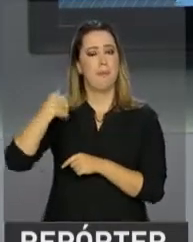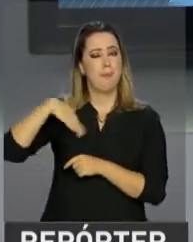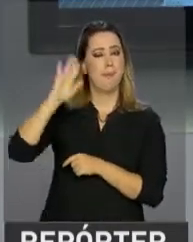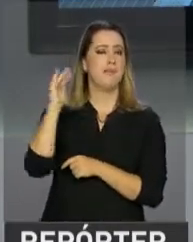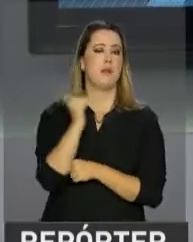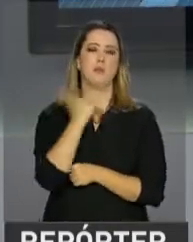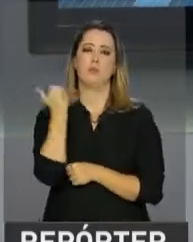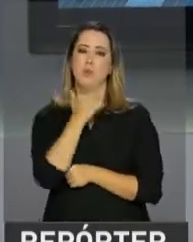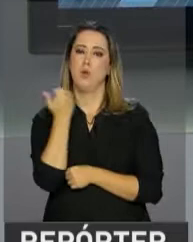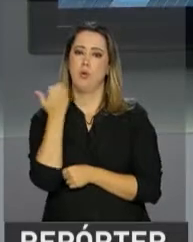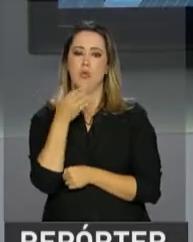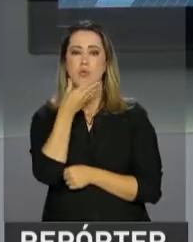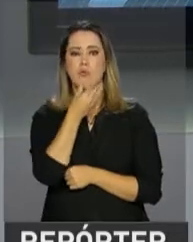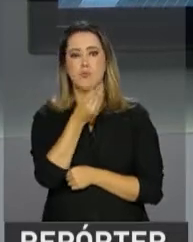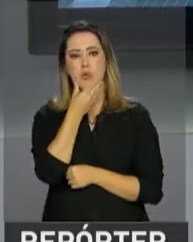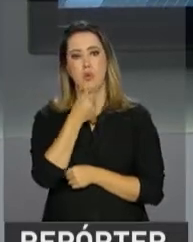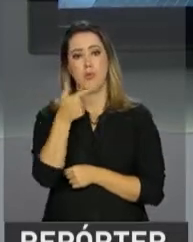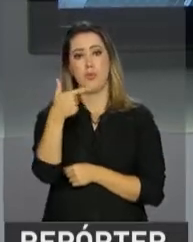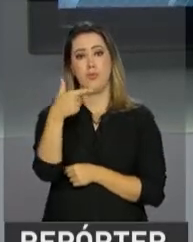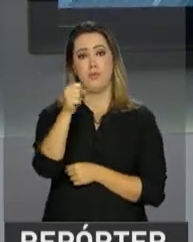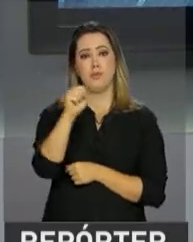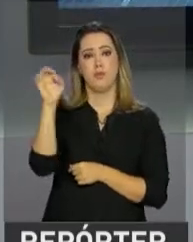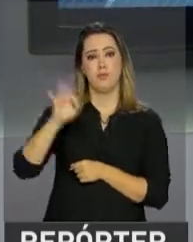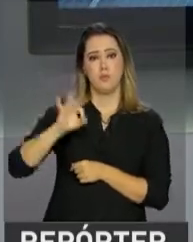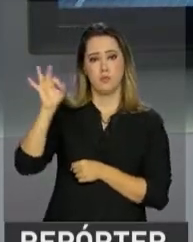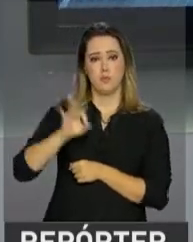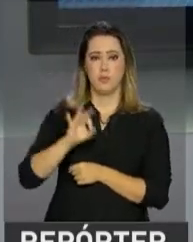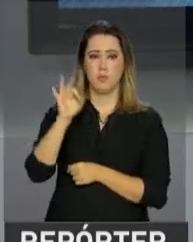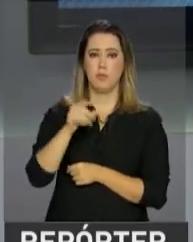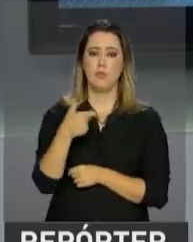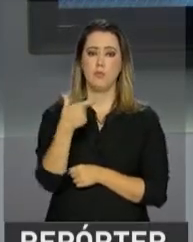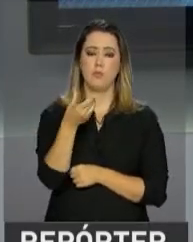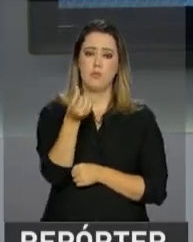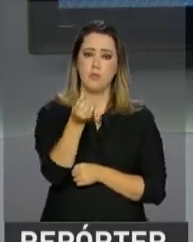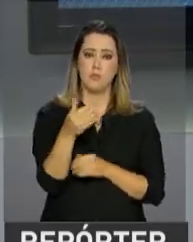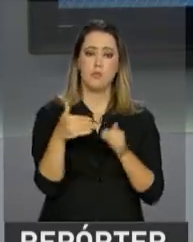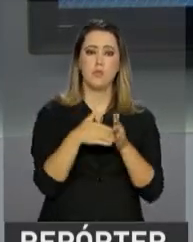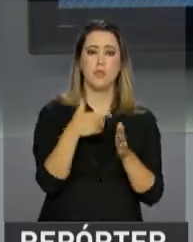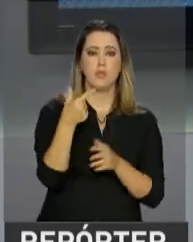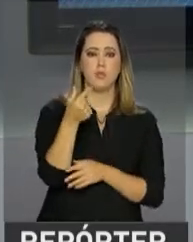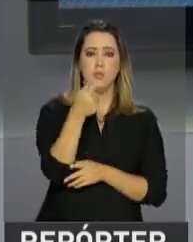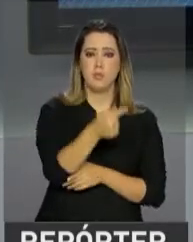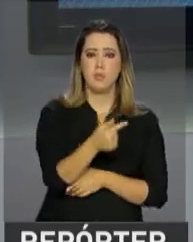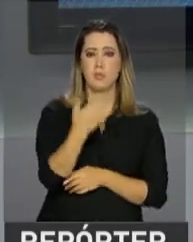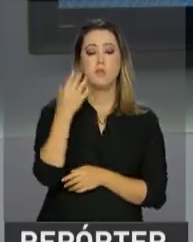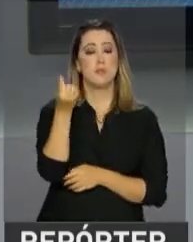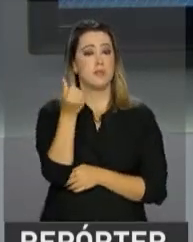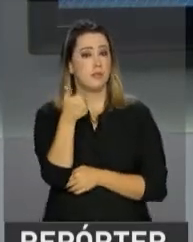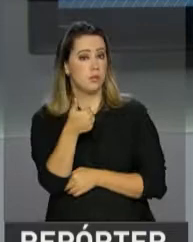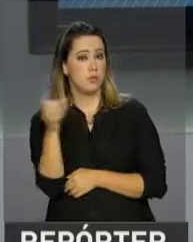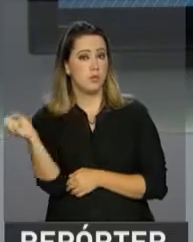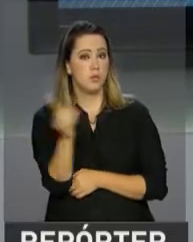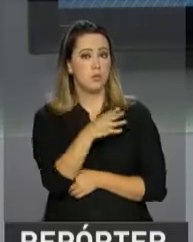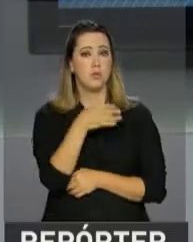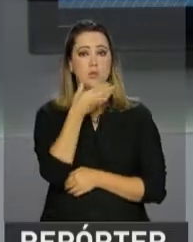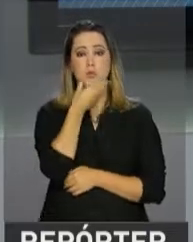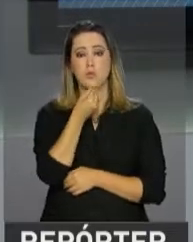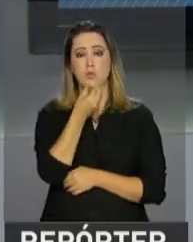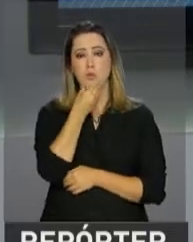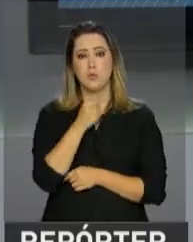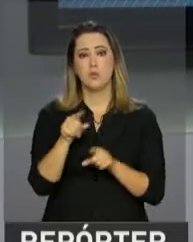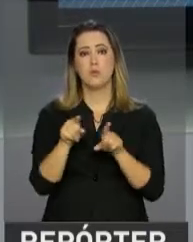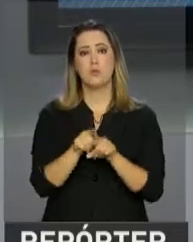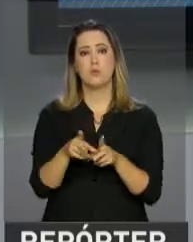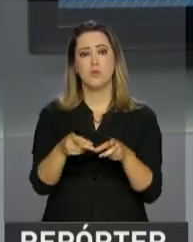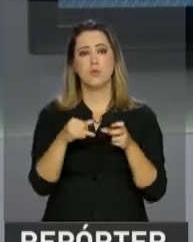morte mais de 28% da população masculina entre 2016 e 2017 61 mil novos